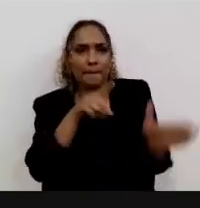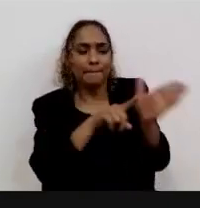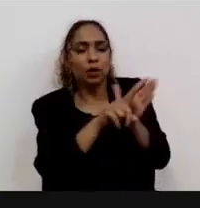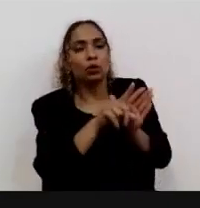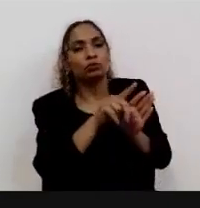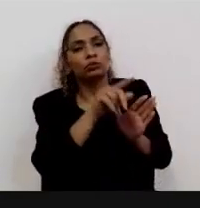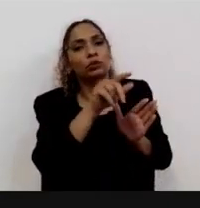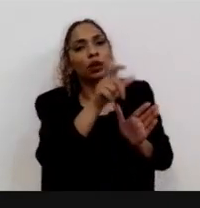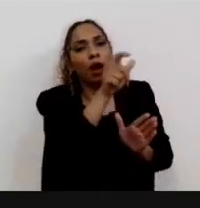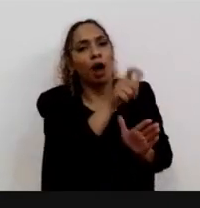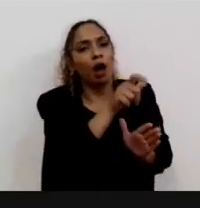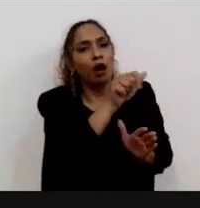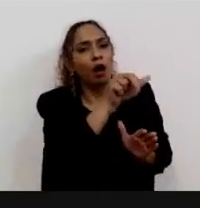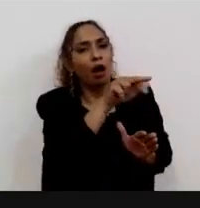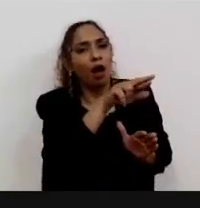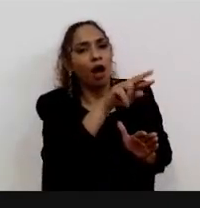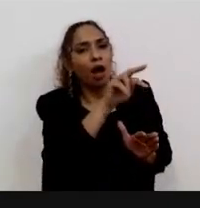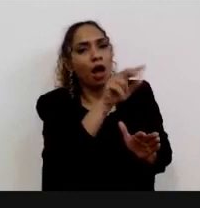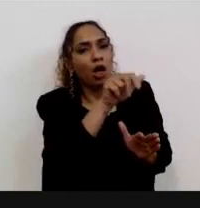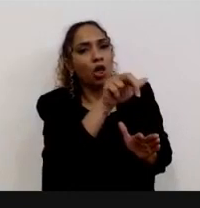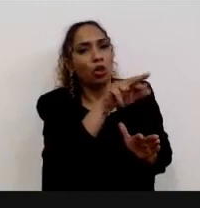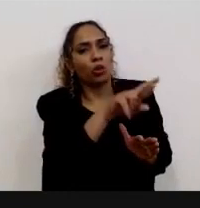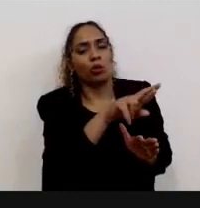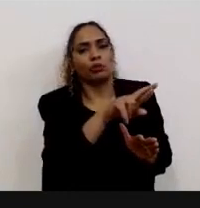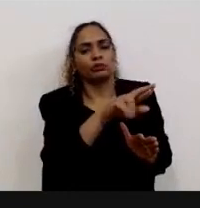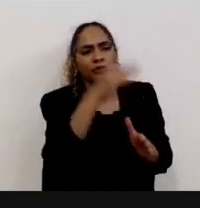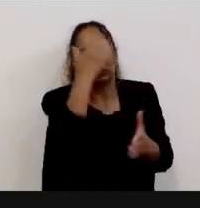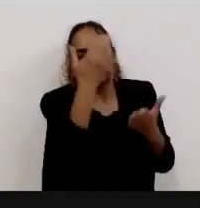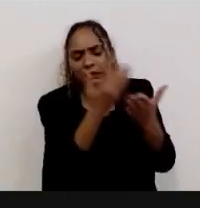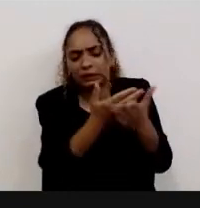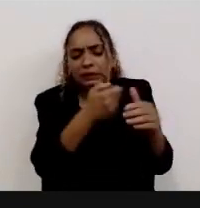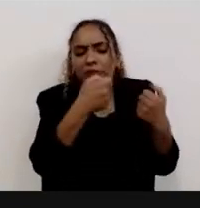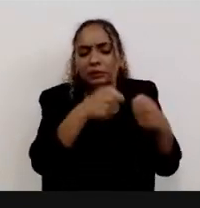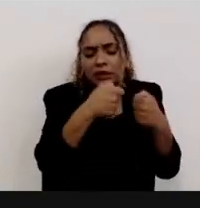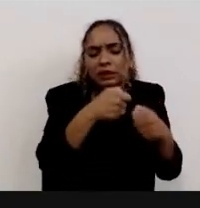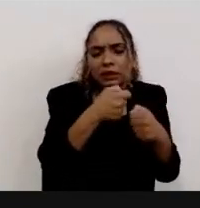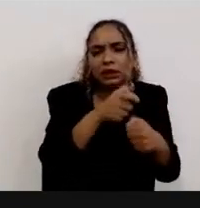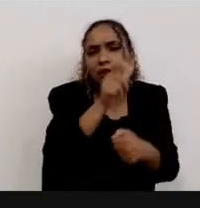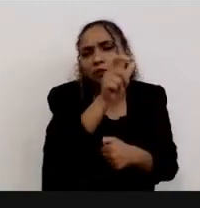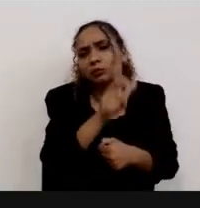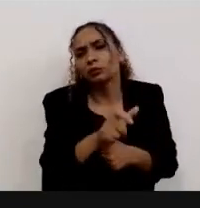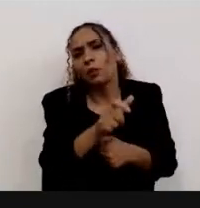Arthur. Acha que há necessidade aqui na Câmara para as pessoas